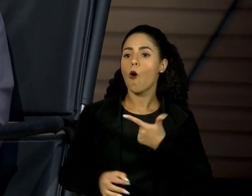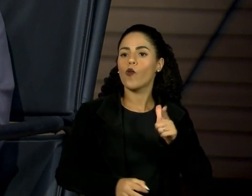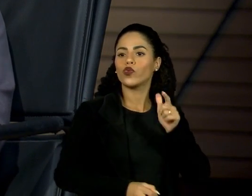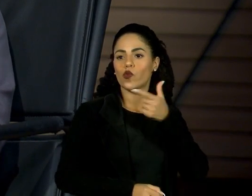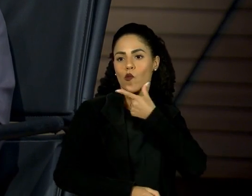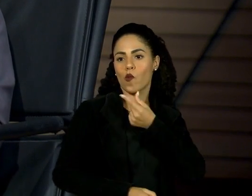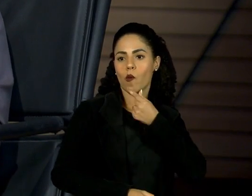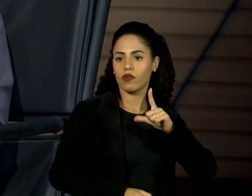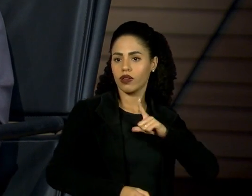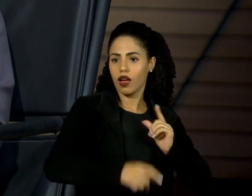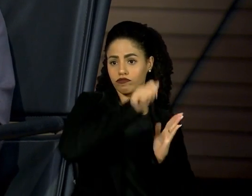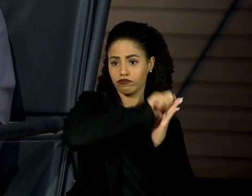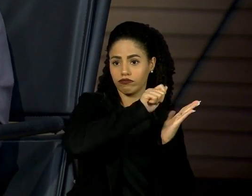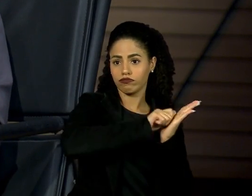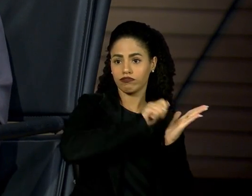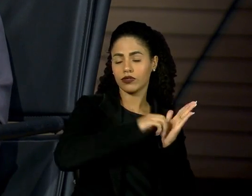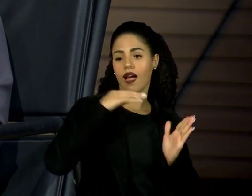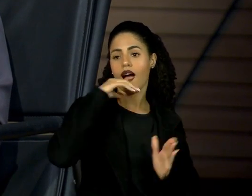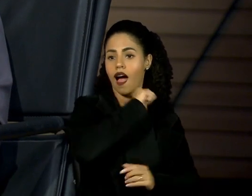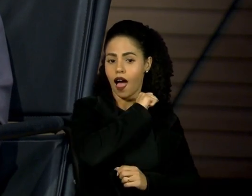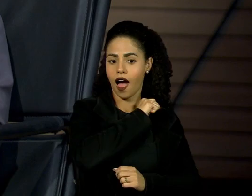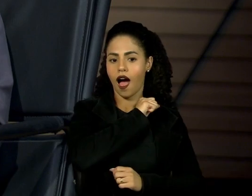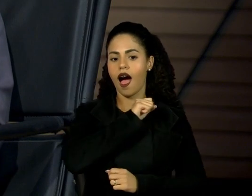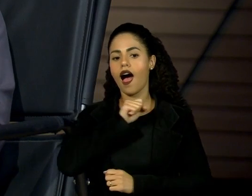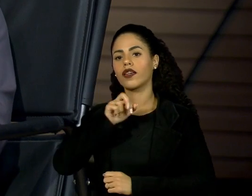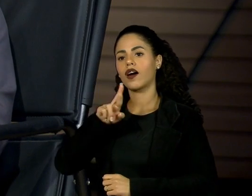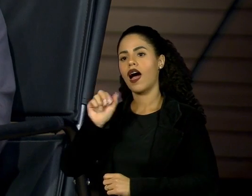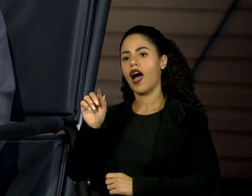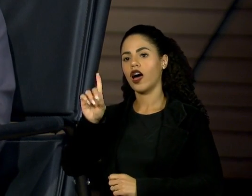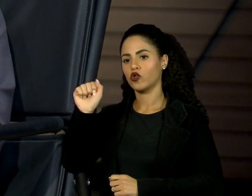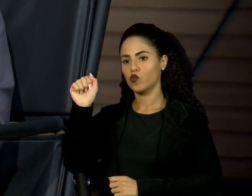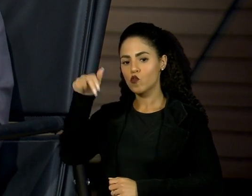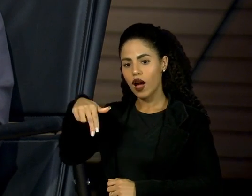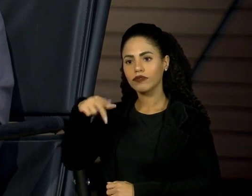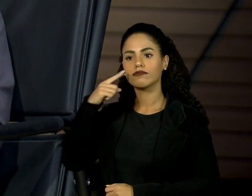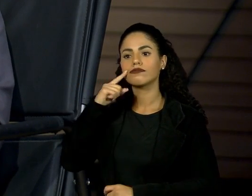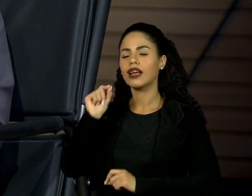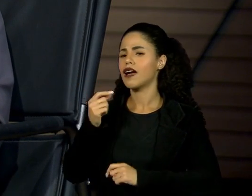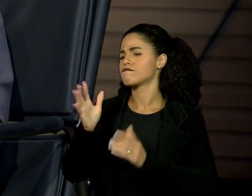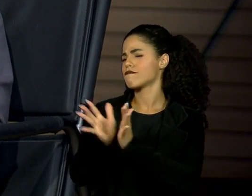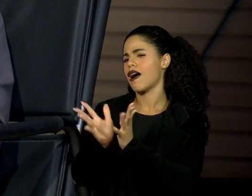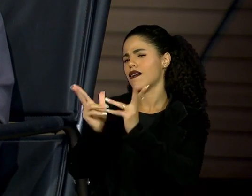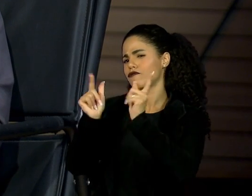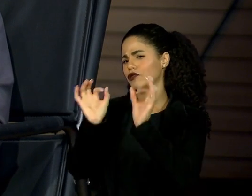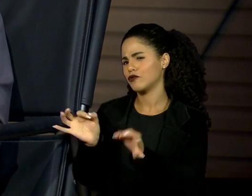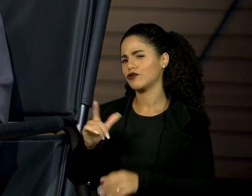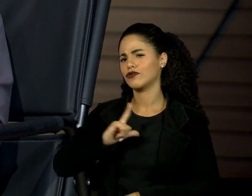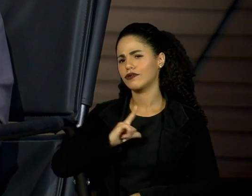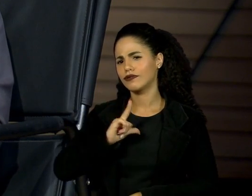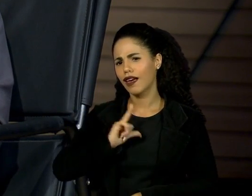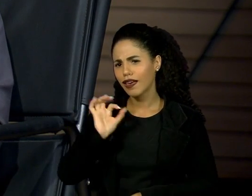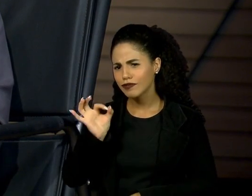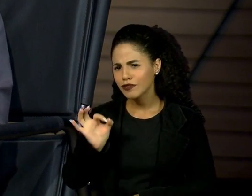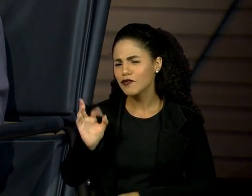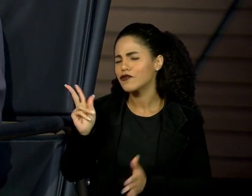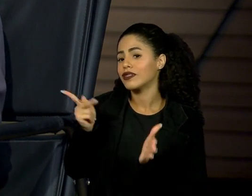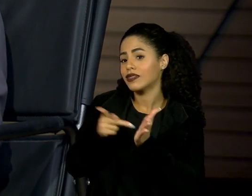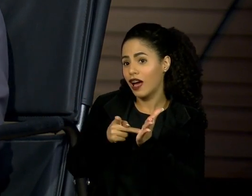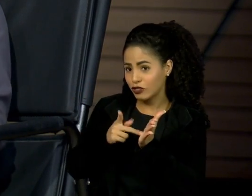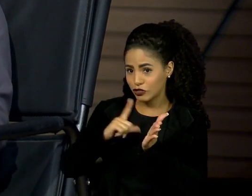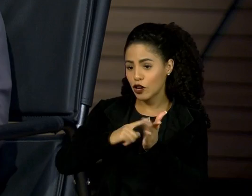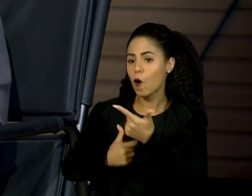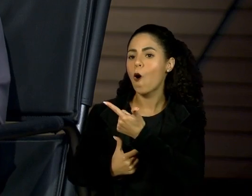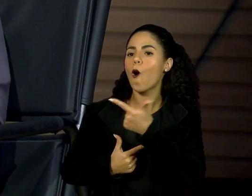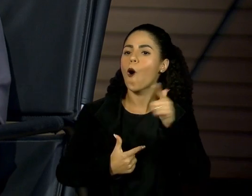obra curta, que é o Radwan Nassar. Eu acho maravilhoso, maravilhoso. Sim, um copo de cólera. Um copo de cólera, tem